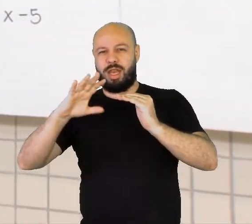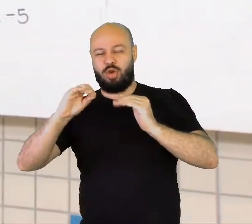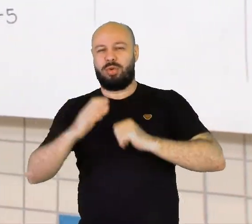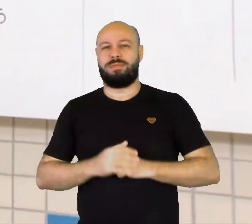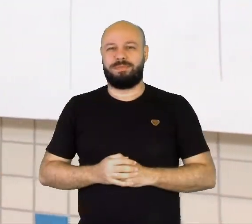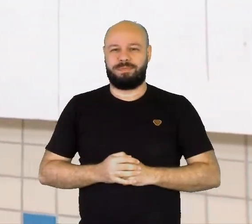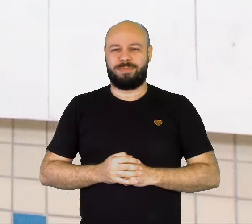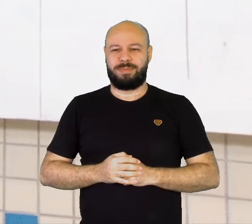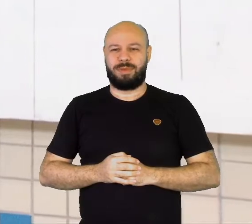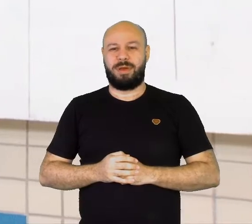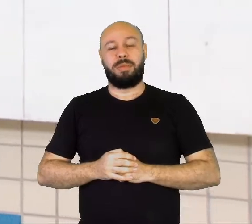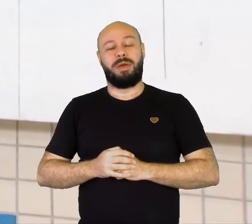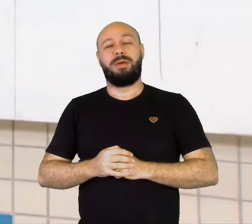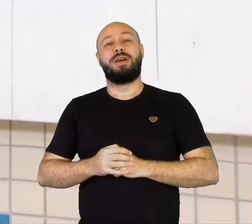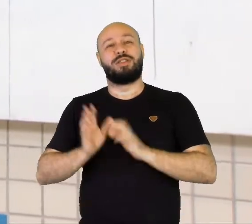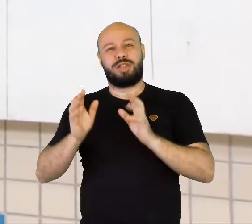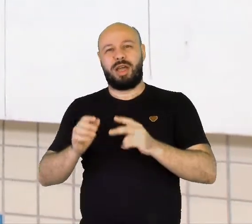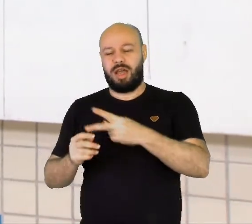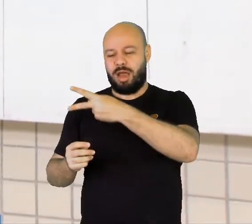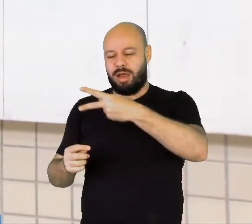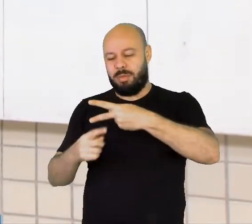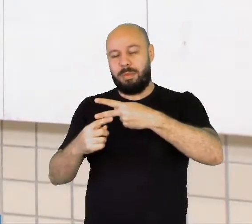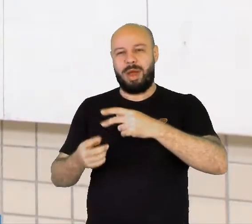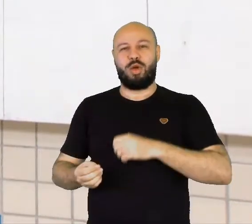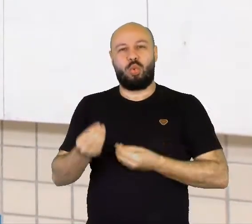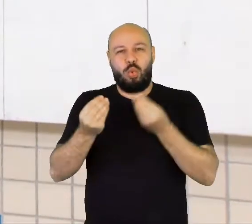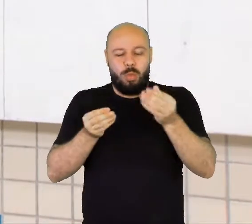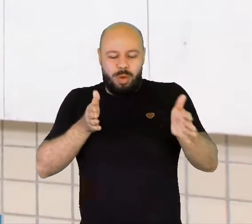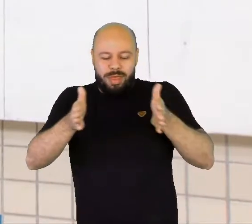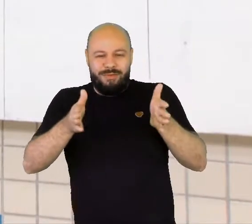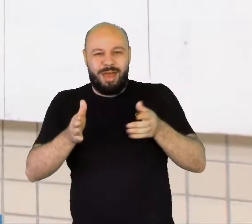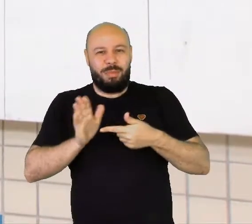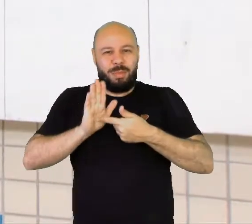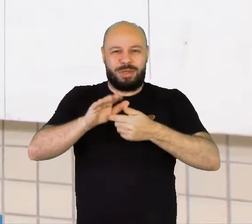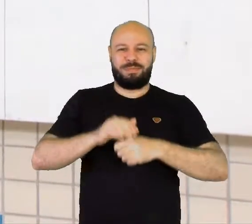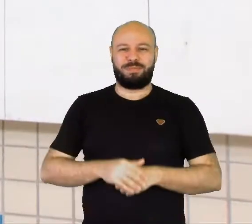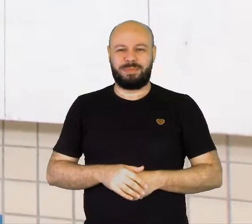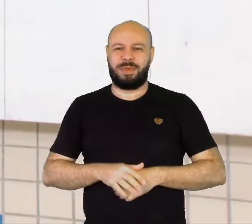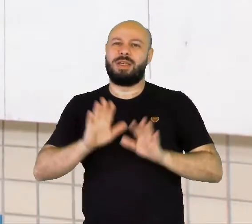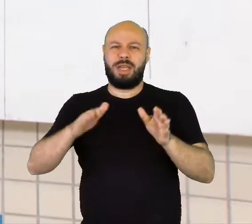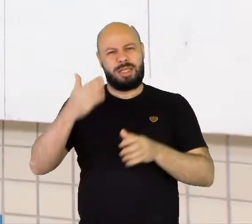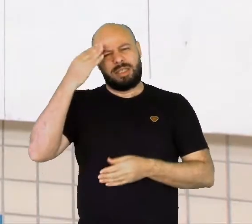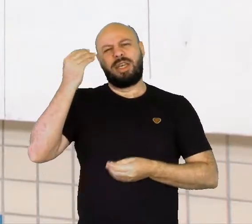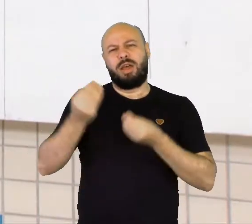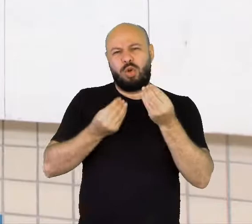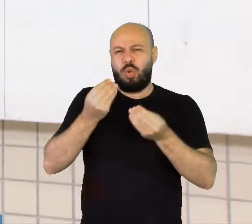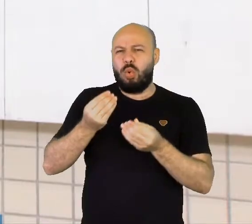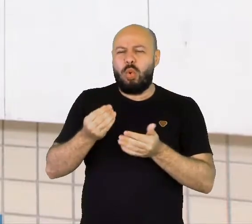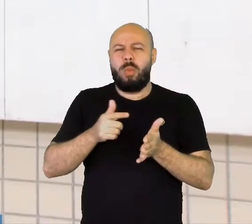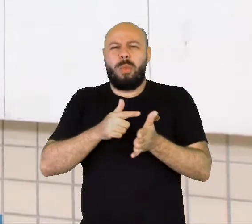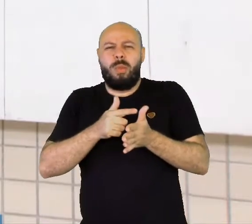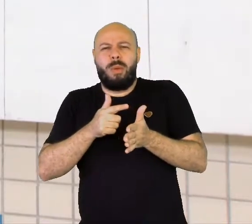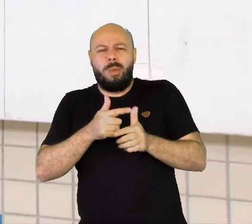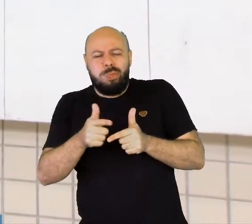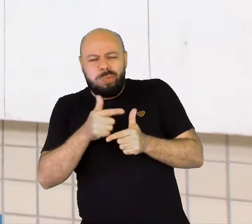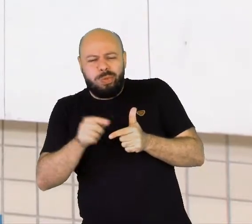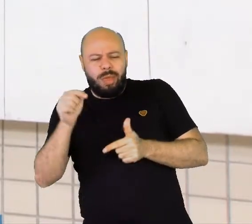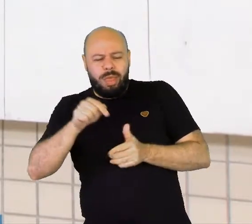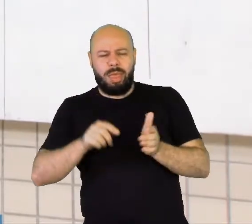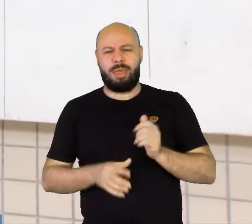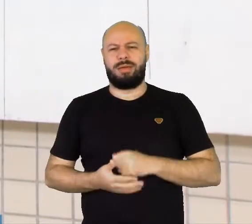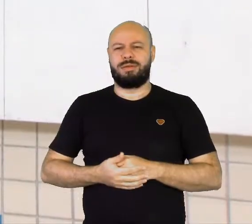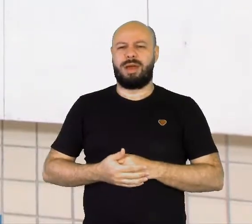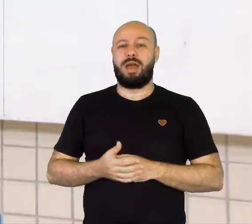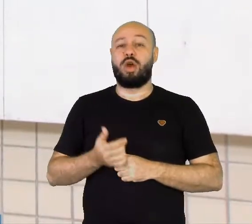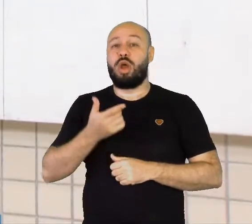essas nossas inequações. Só que beleza, professor, já consegui entender, já vi essas situações, já estou aqui lidando aqui, ó, igual nesse